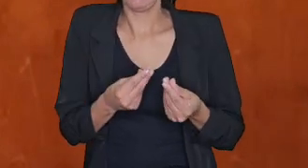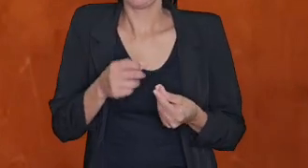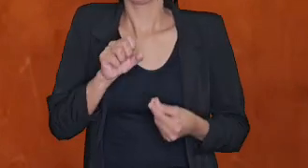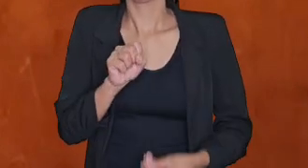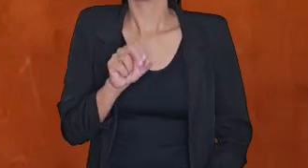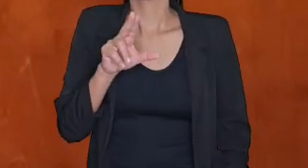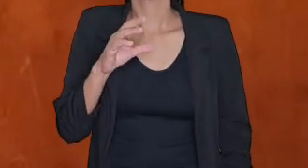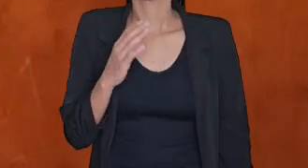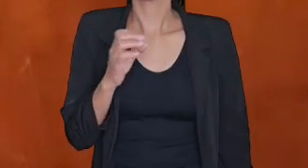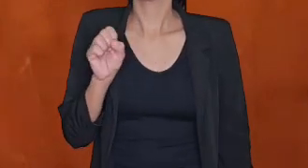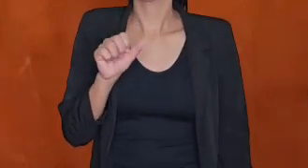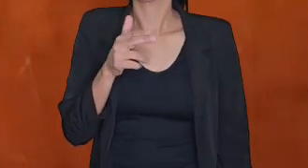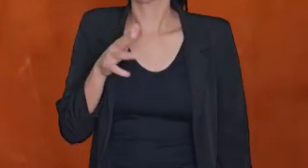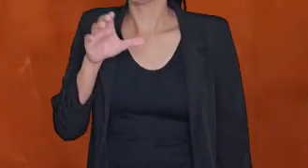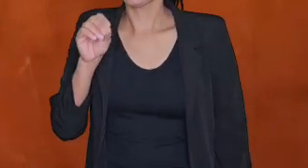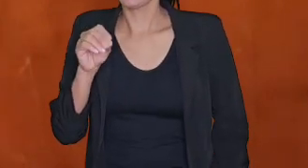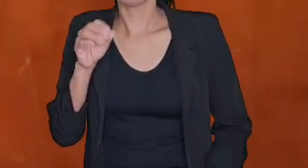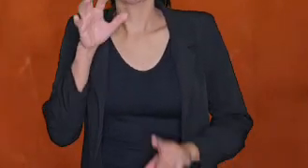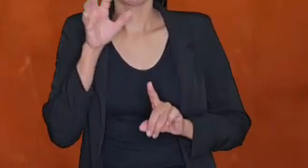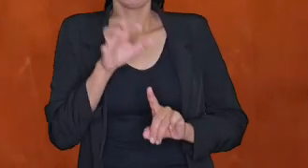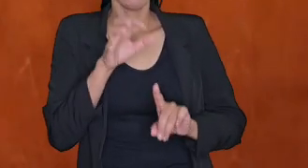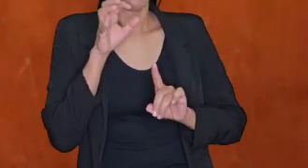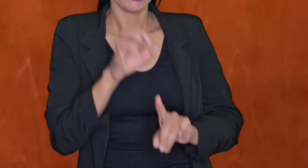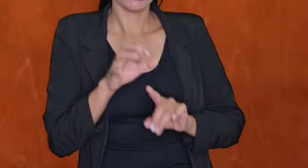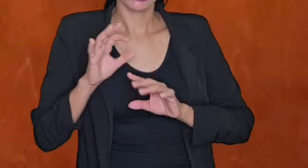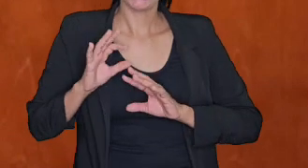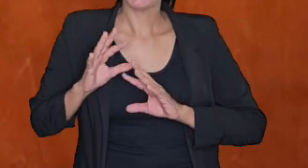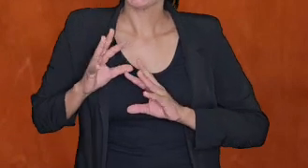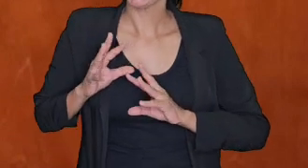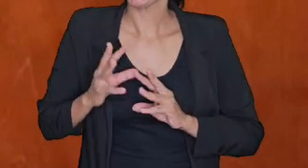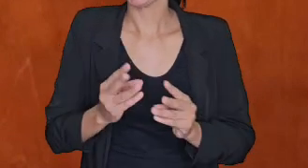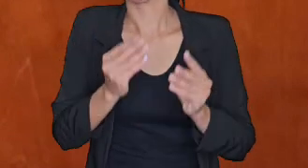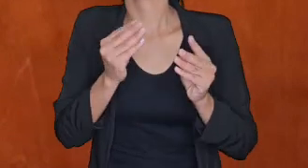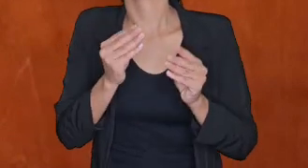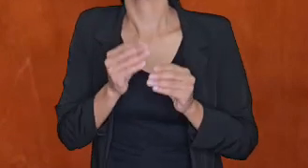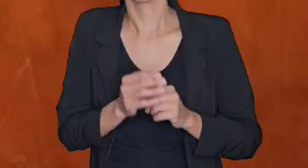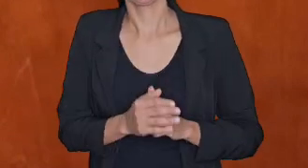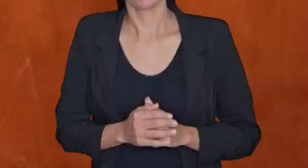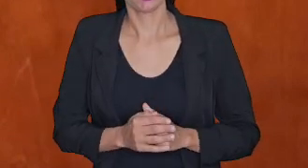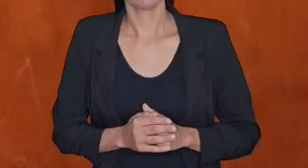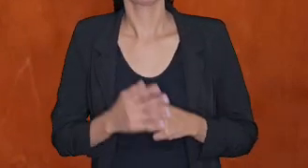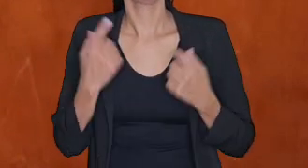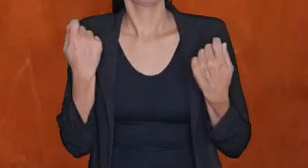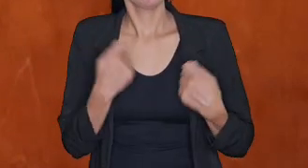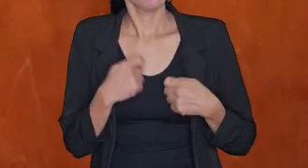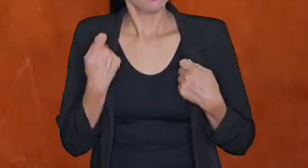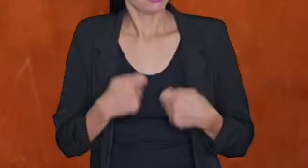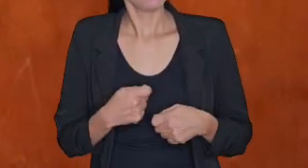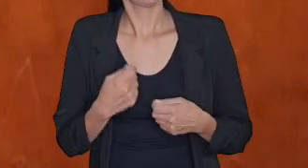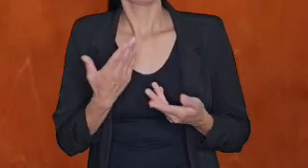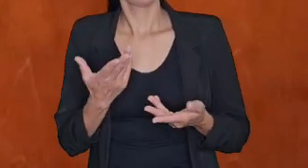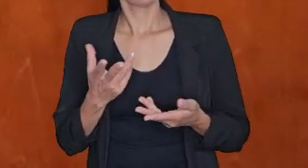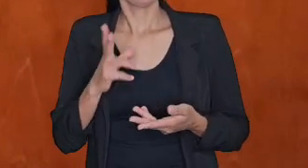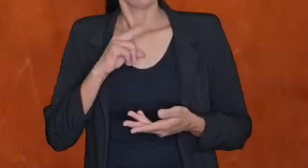tão sensível como é a sucessão, que é algo que afeta literalmente a